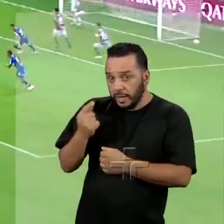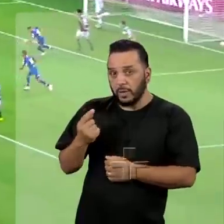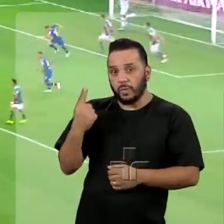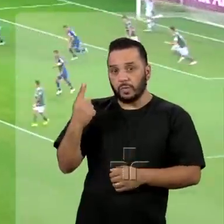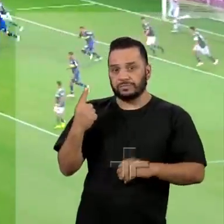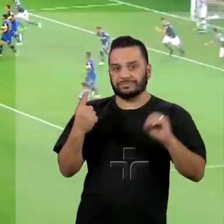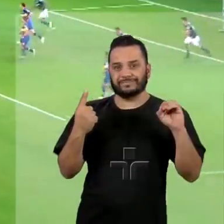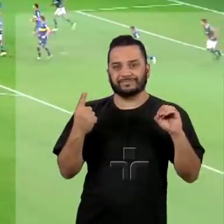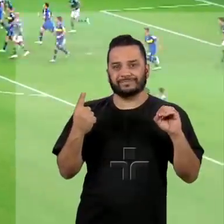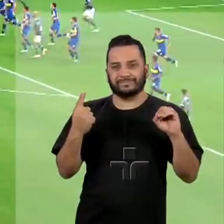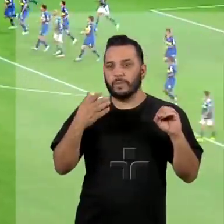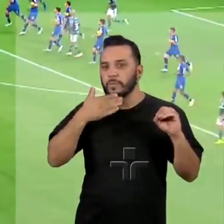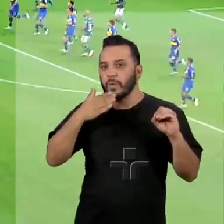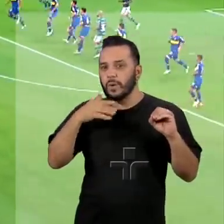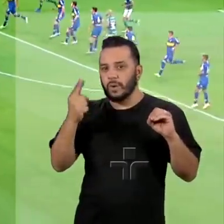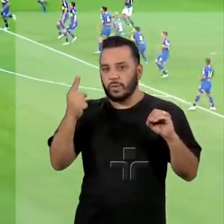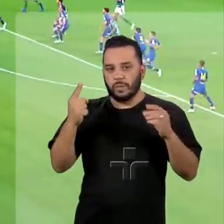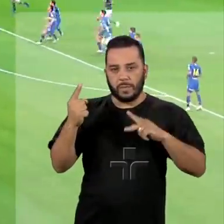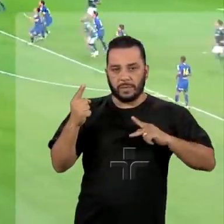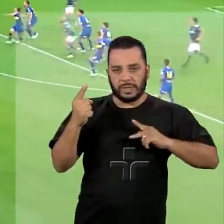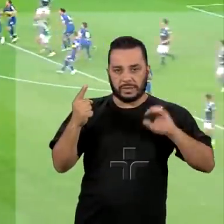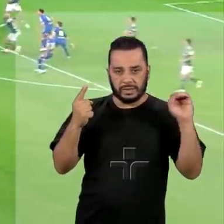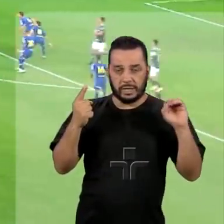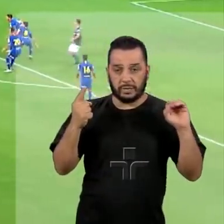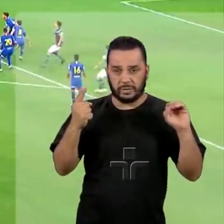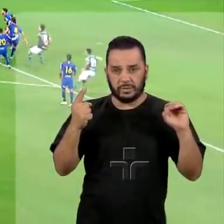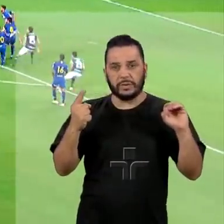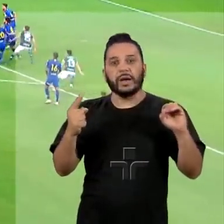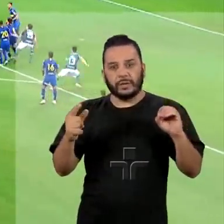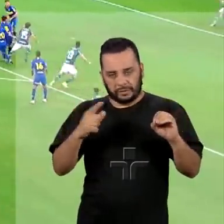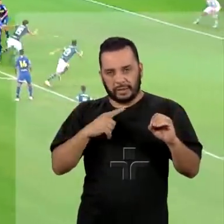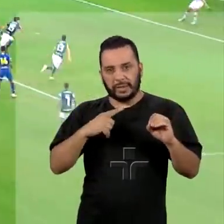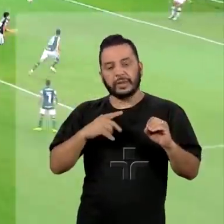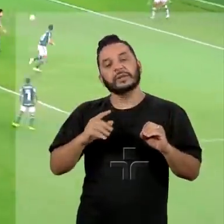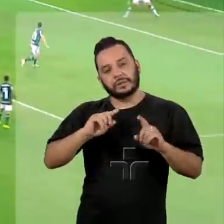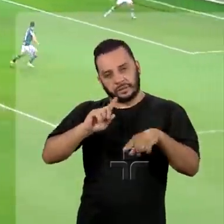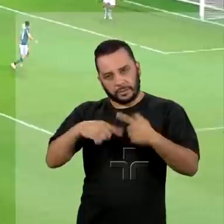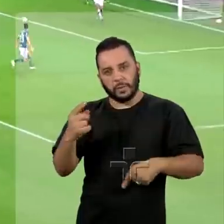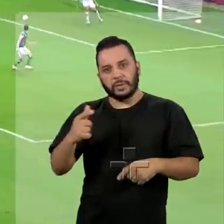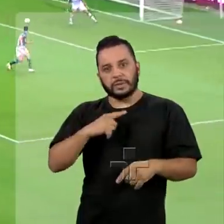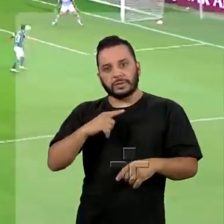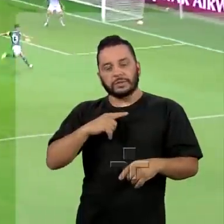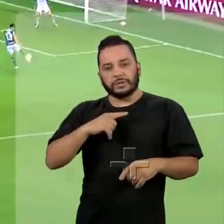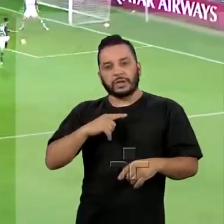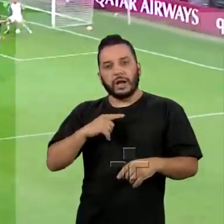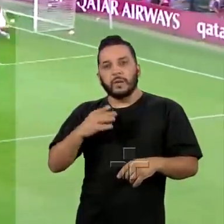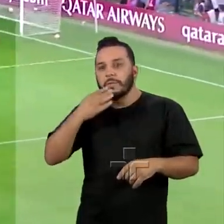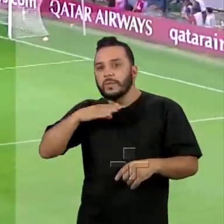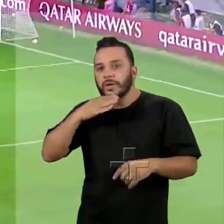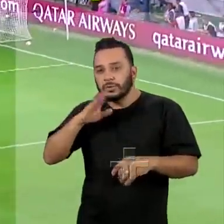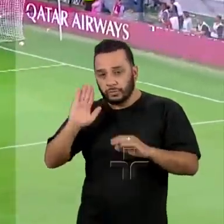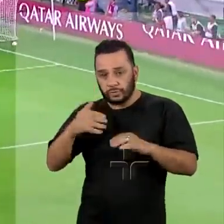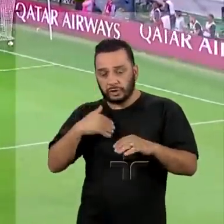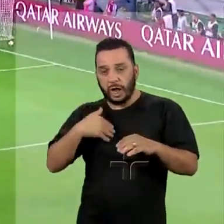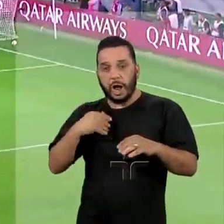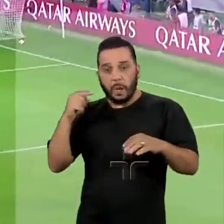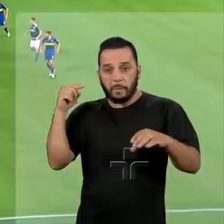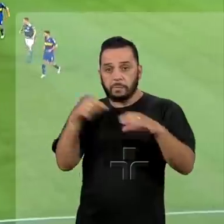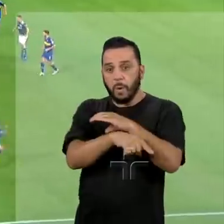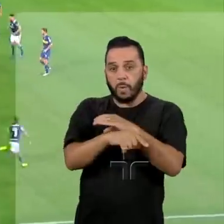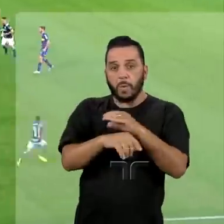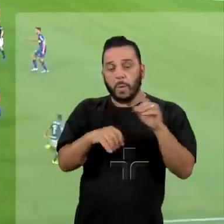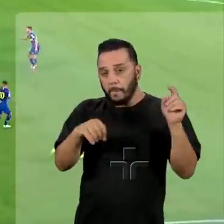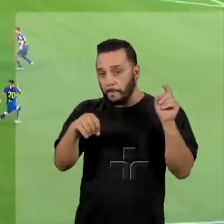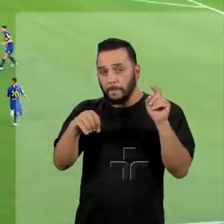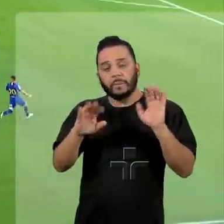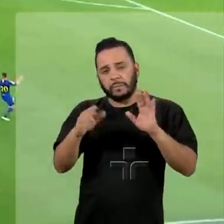1-0, aí aquele negócio, né? A Libertadores tem a questão do gol fora, então a partir do momento que viu o Boca Juniors fazer 1-0, ficou tudo muito difícil.